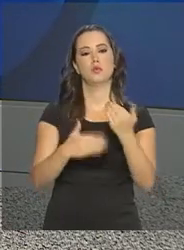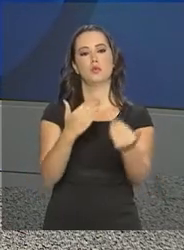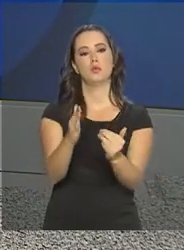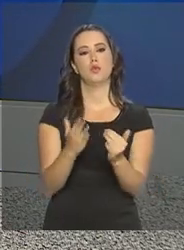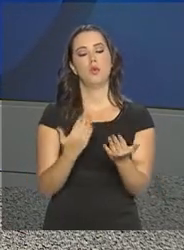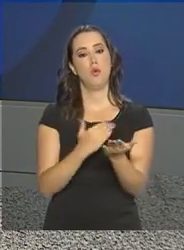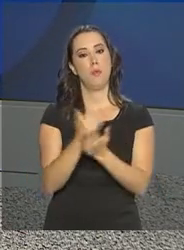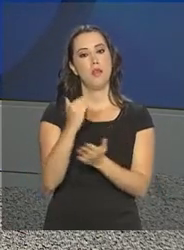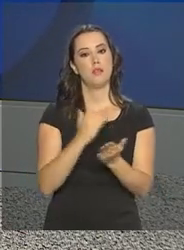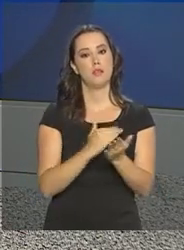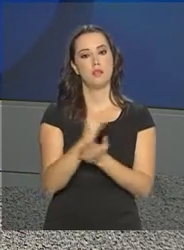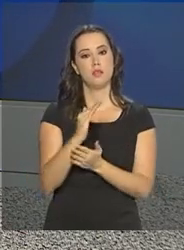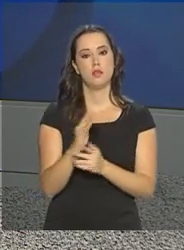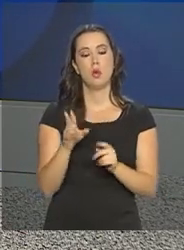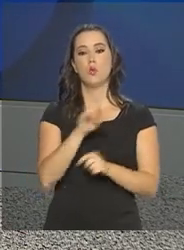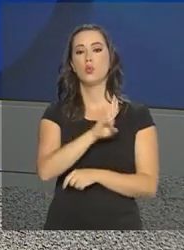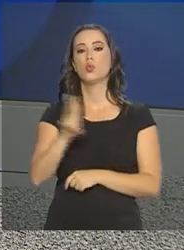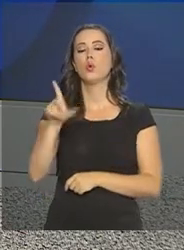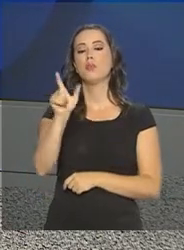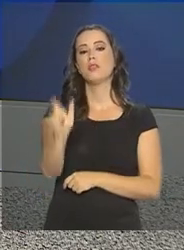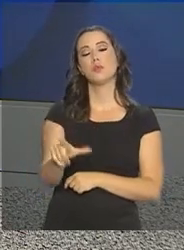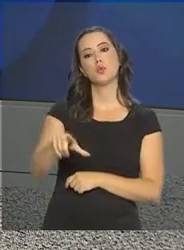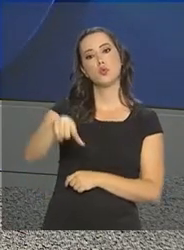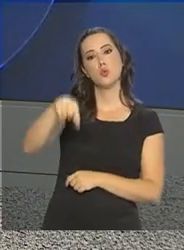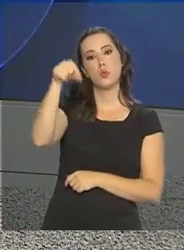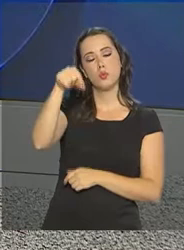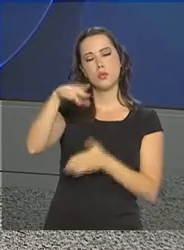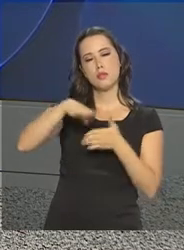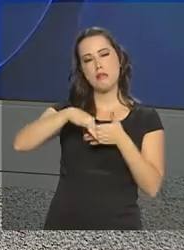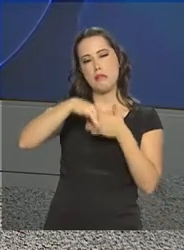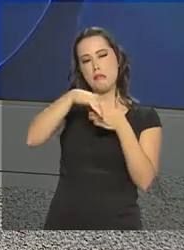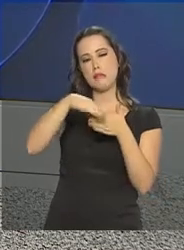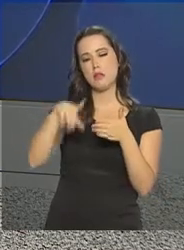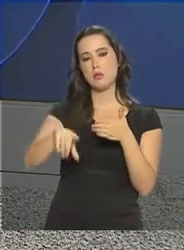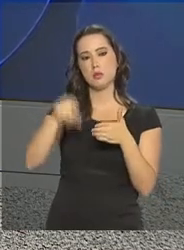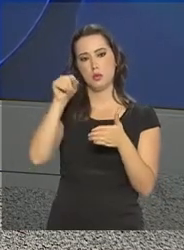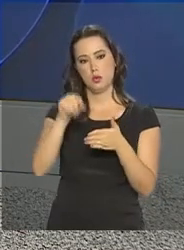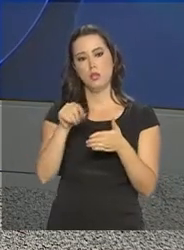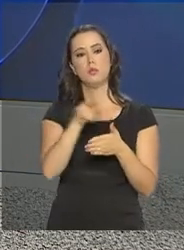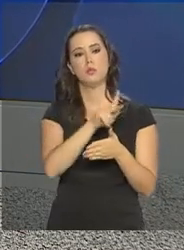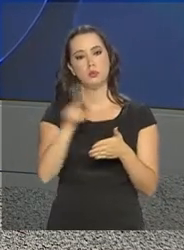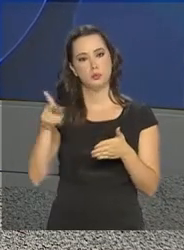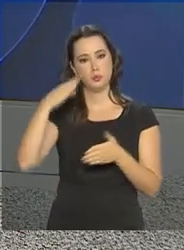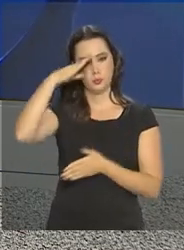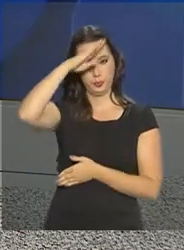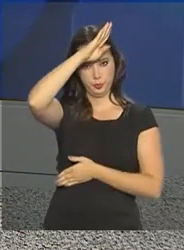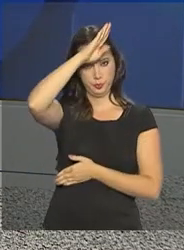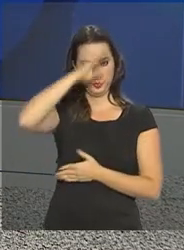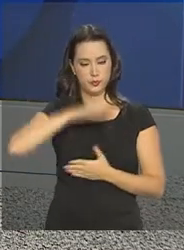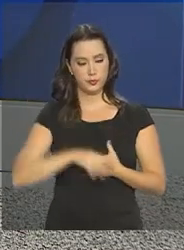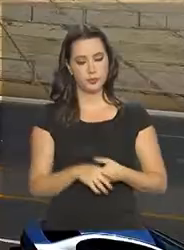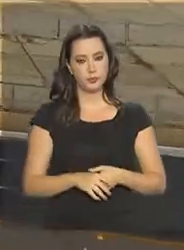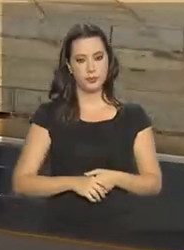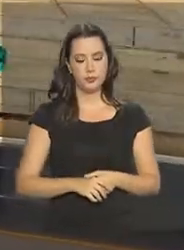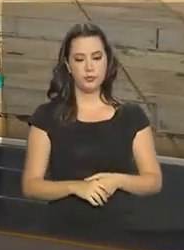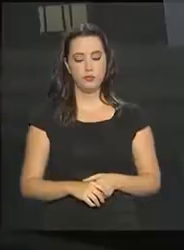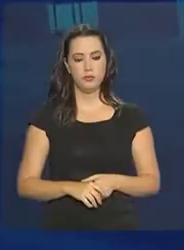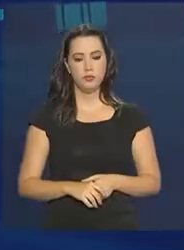processo comece assim que o nome do coordenador foi indicado pelo presidente eleito jair bolsonaro